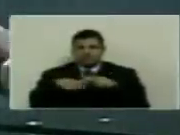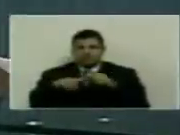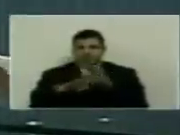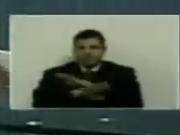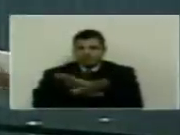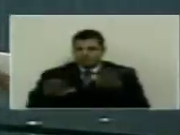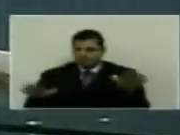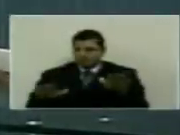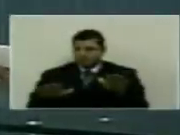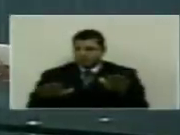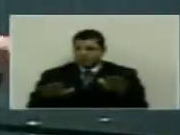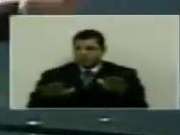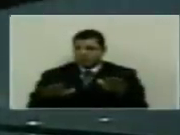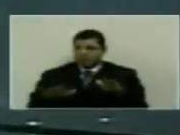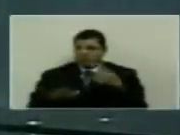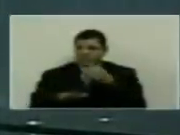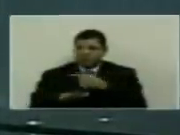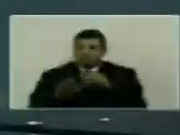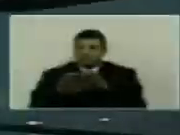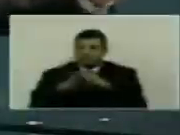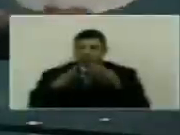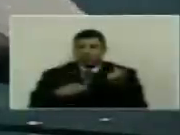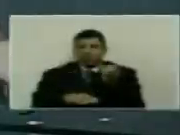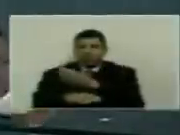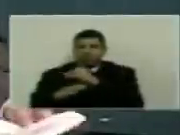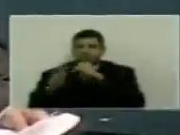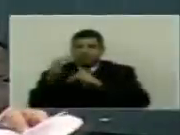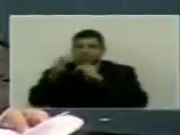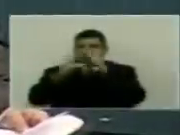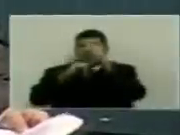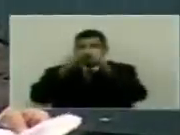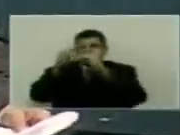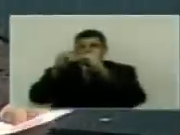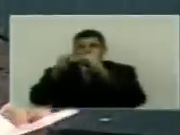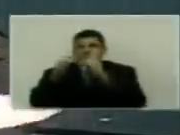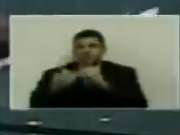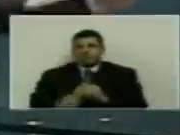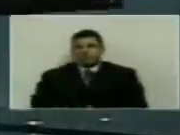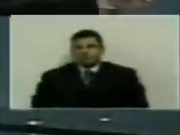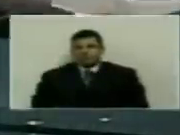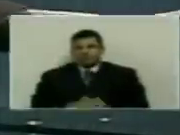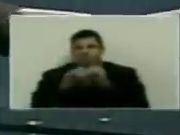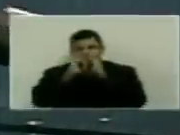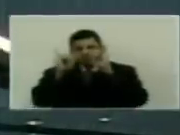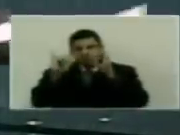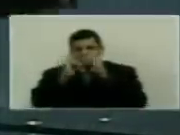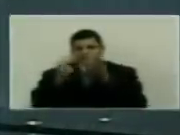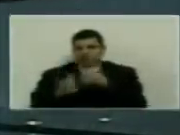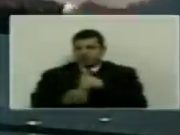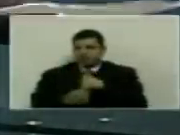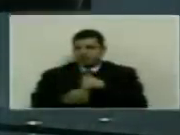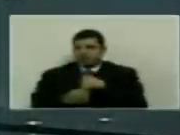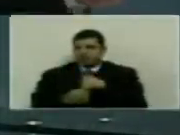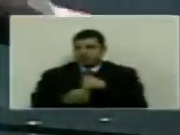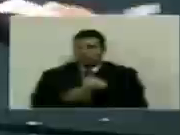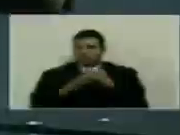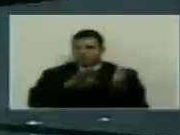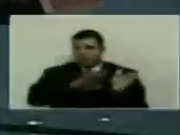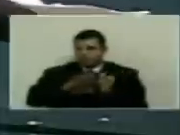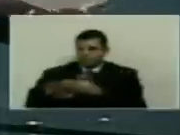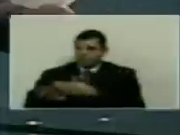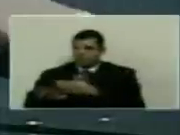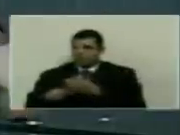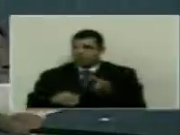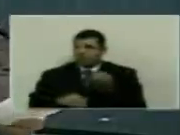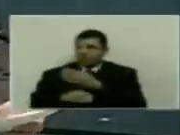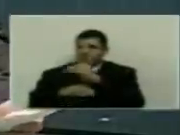faliu. Vocês abriram um novo processo licitatório. A informação que eu tenho é que há uma liminar suspendendo